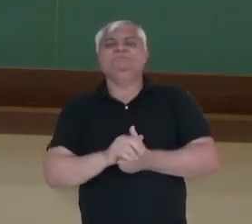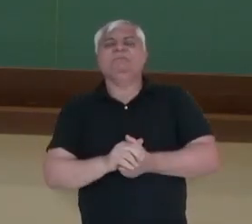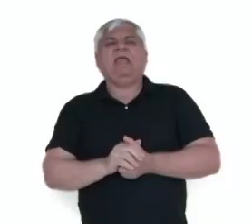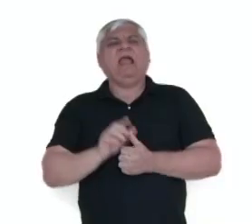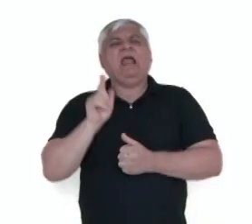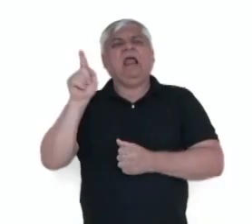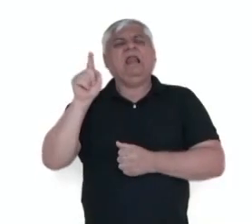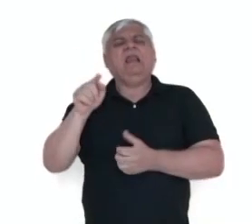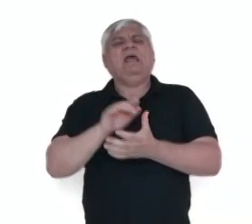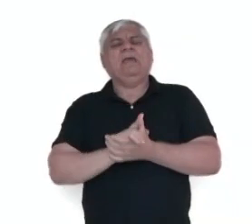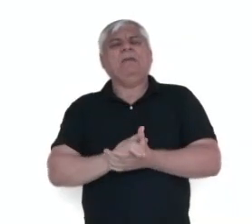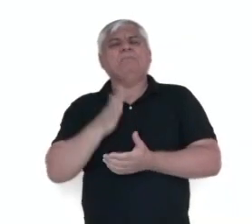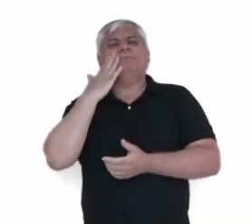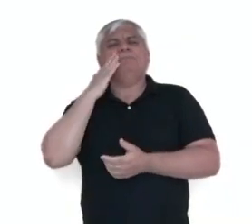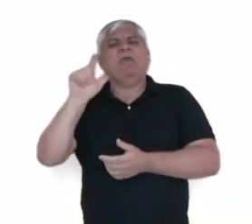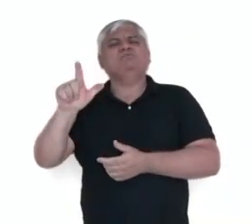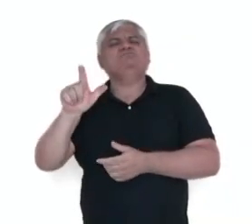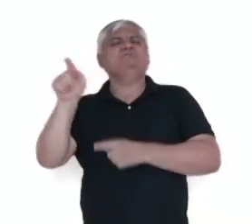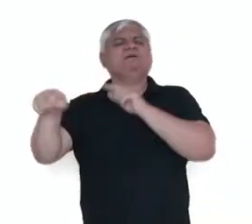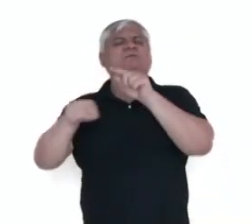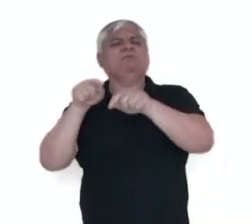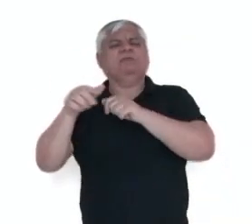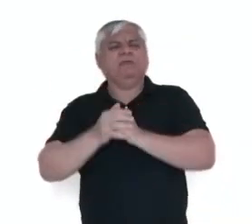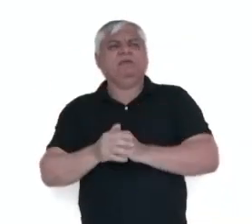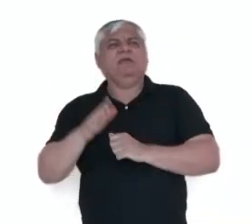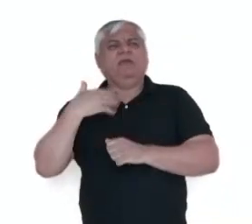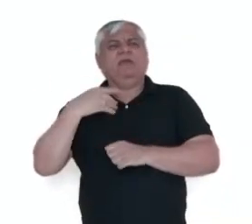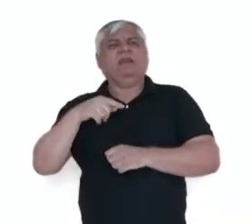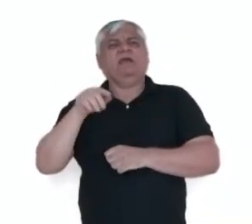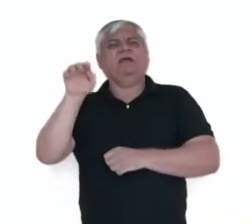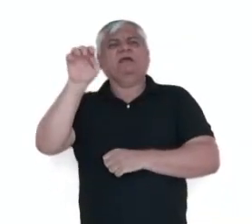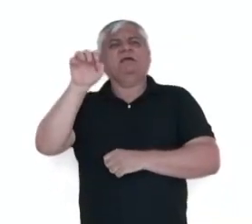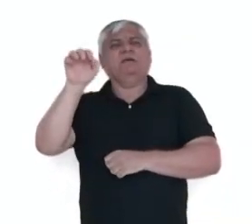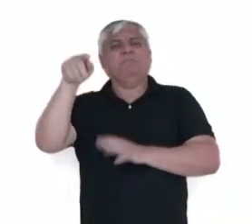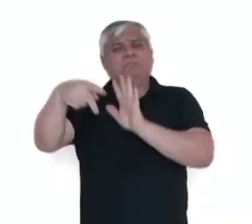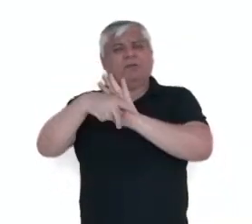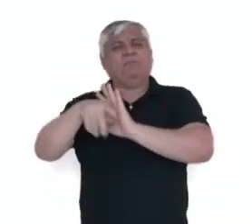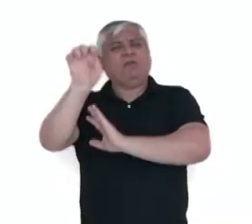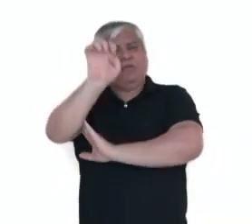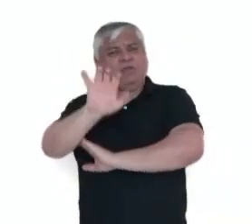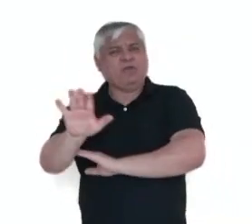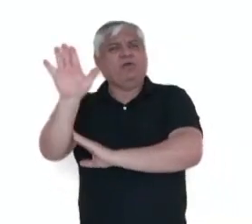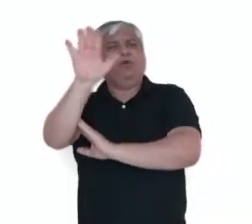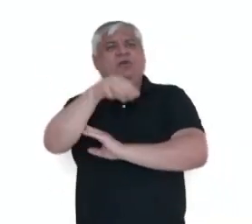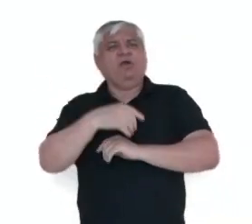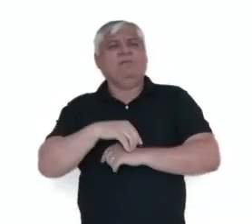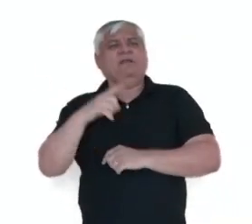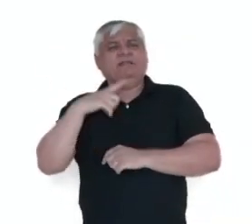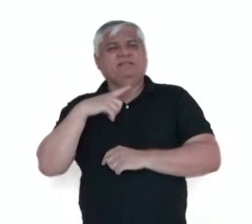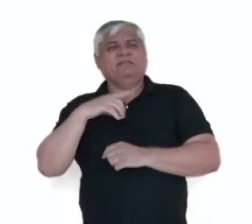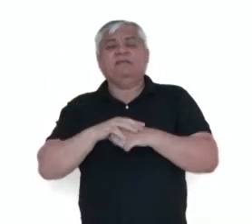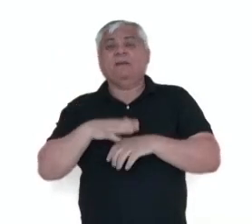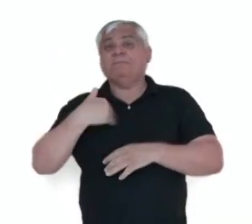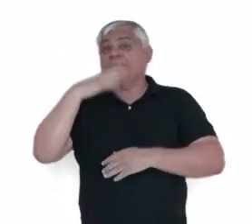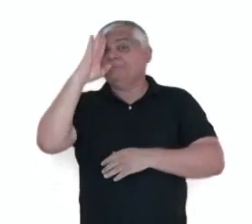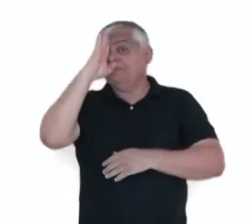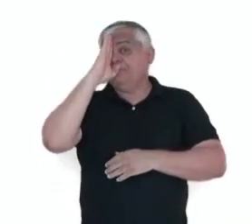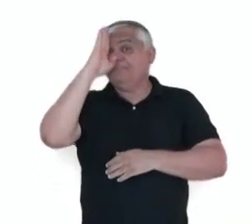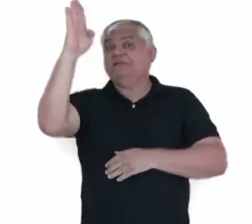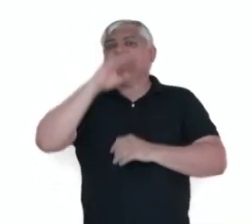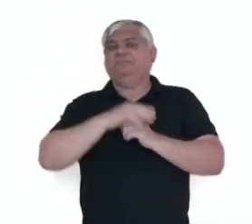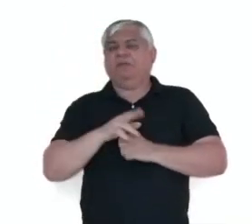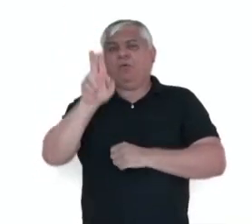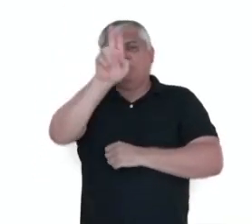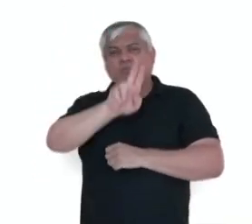cidade de Bruxelas está localizado o chamado Distrito Europeu, onde estão localizadas as sedes das principais organizações